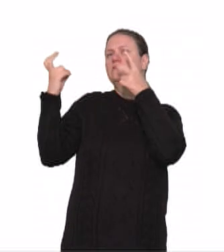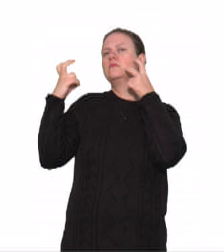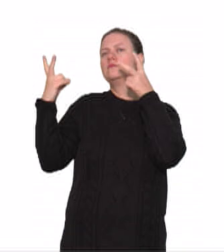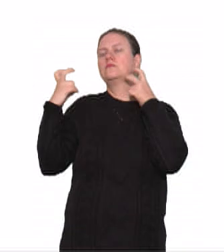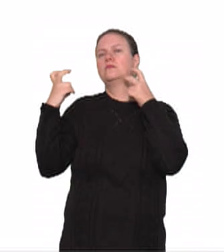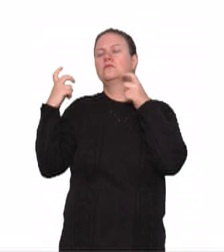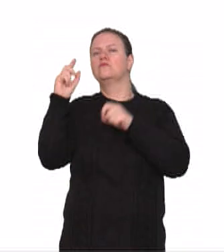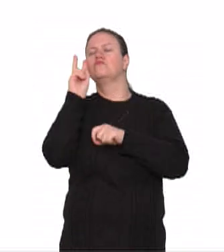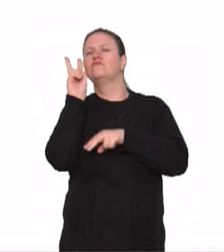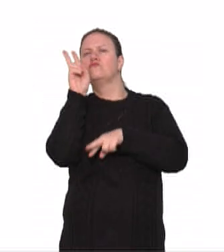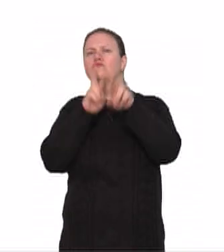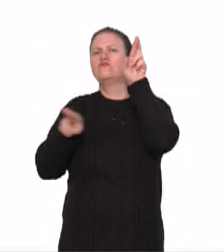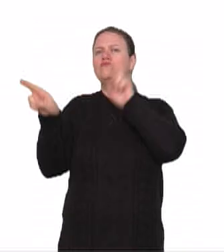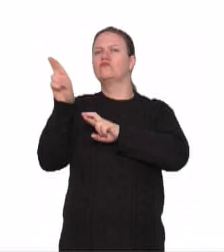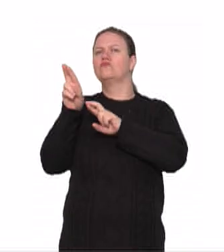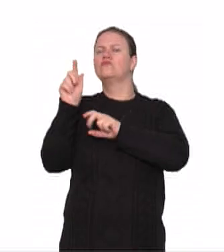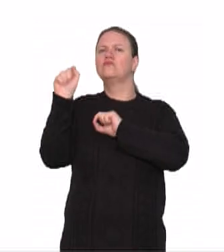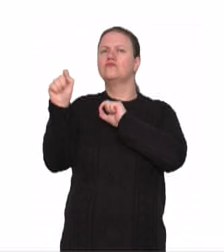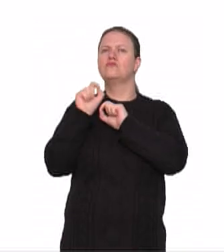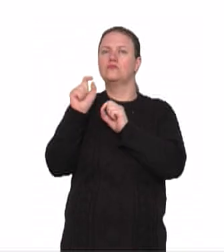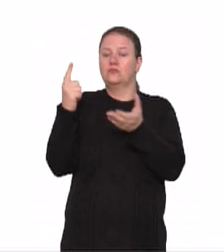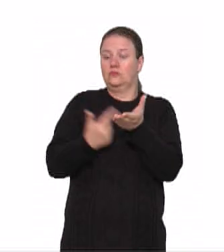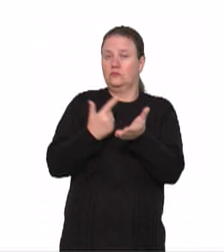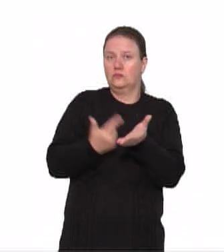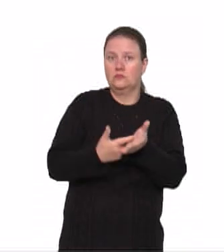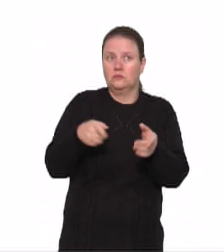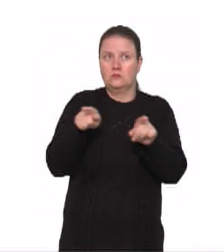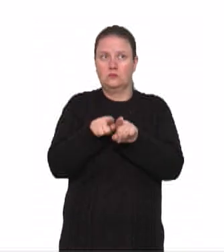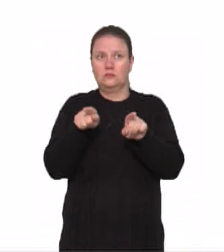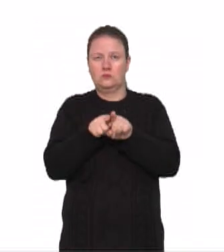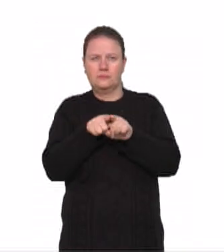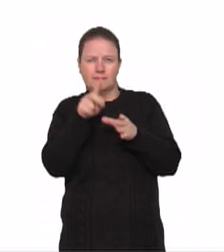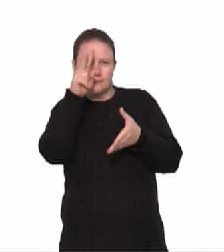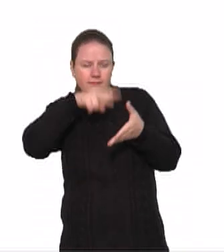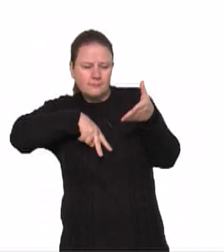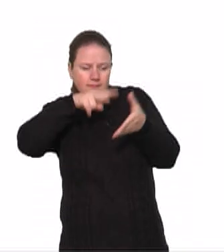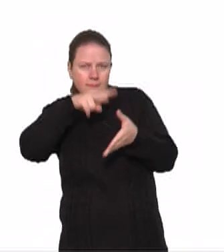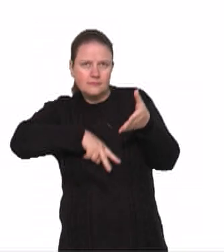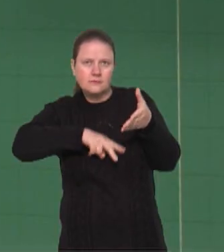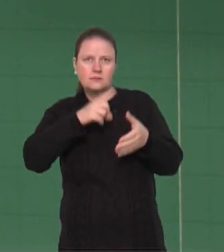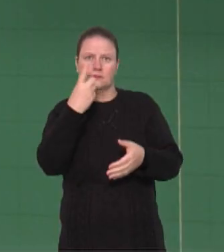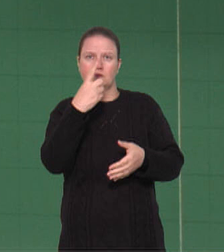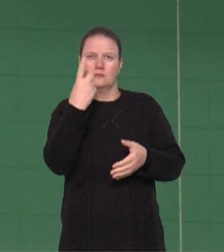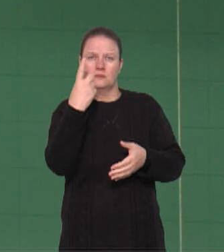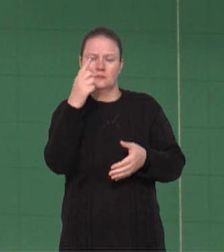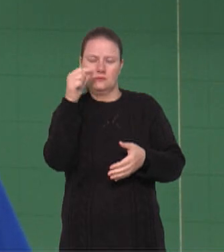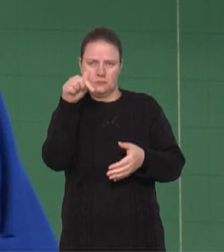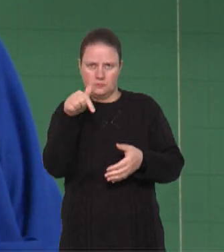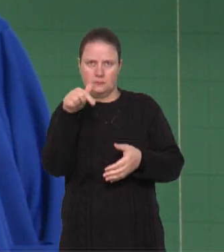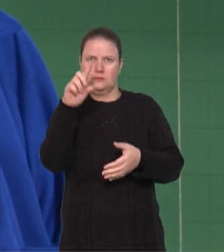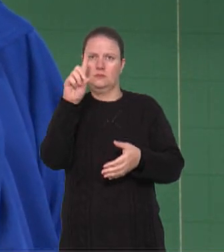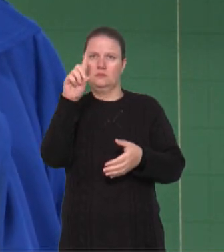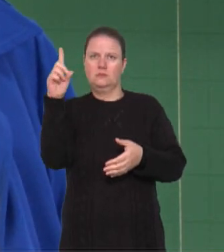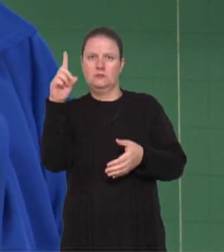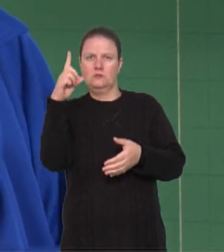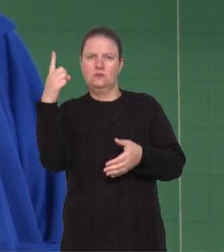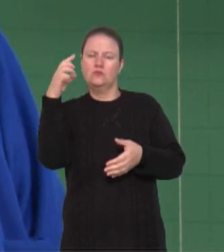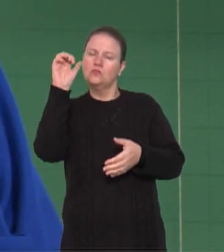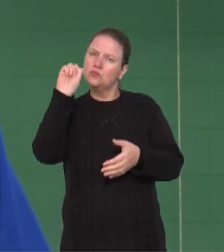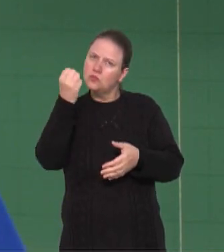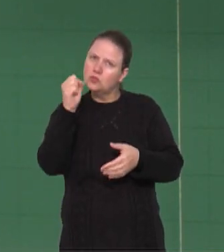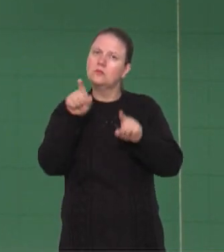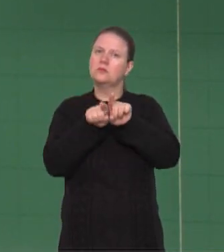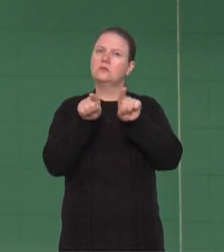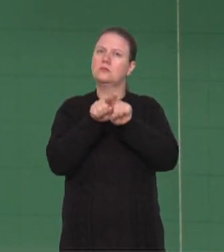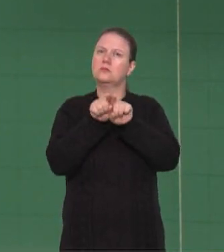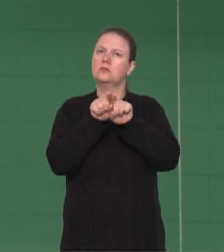essa fotografia está lá no livro didático de vocês. Deem uma olhada lá pela página 117, 118 e seguintes, que vocês têm